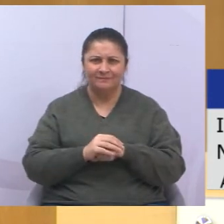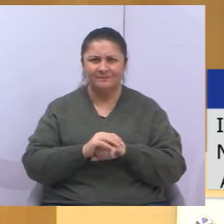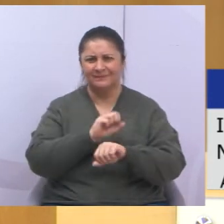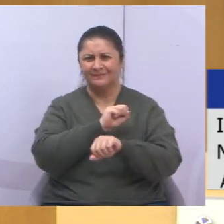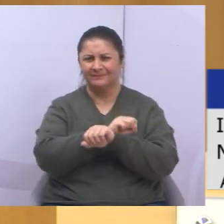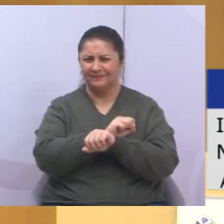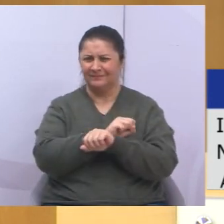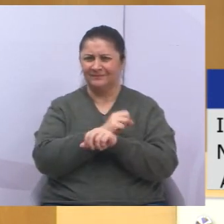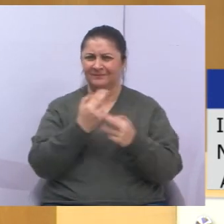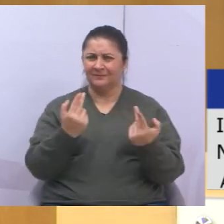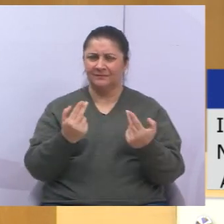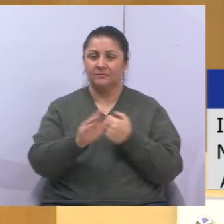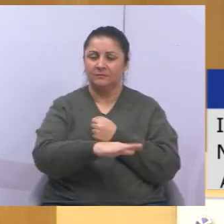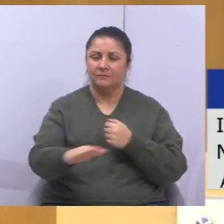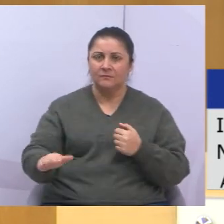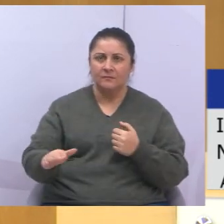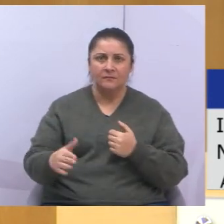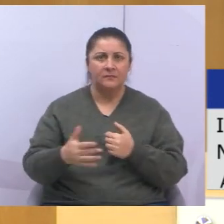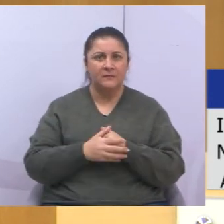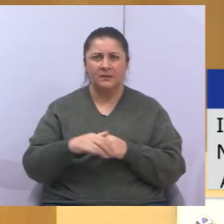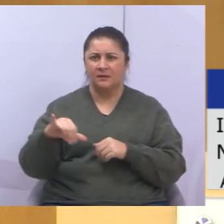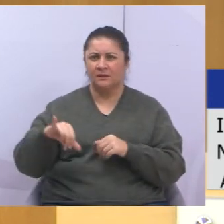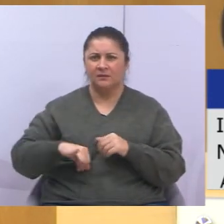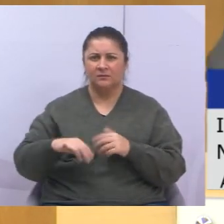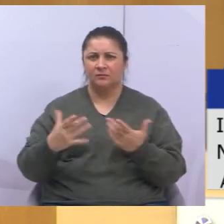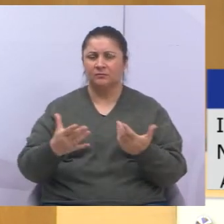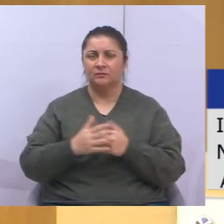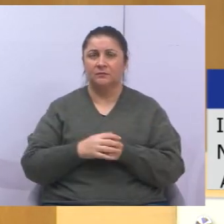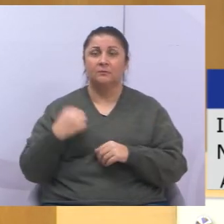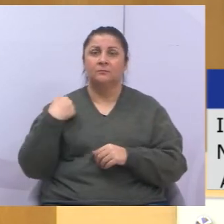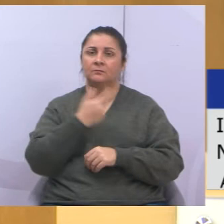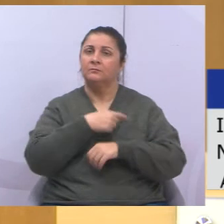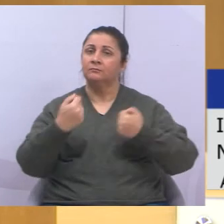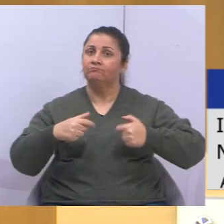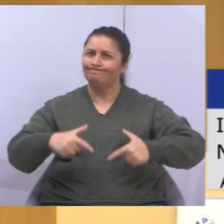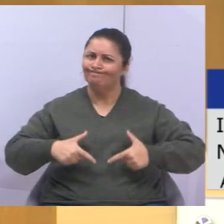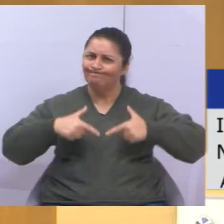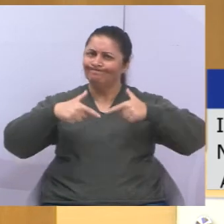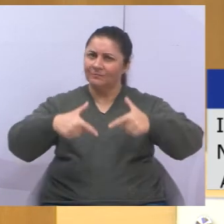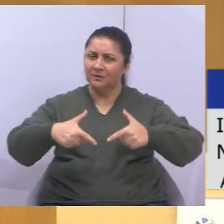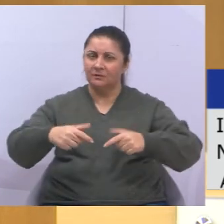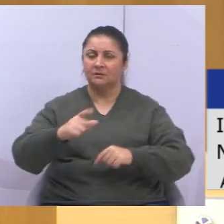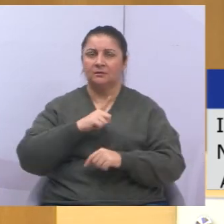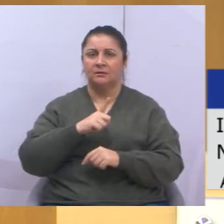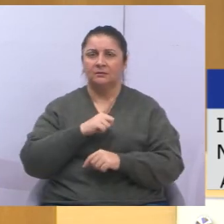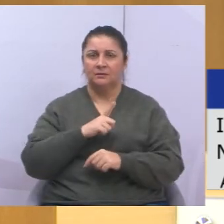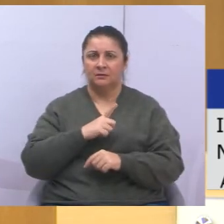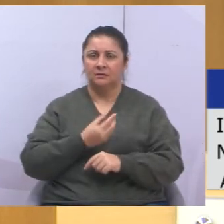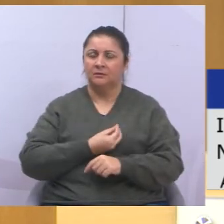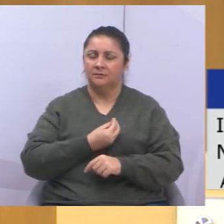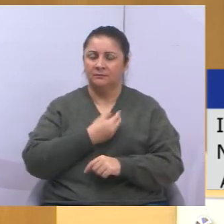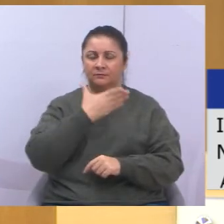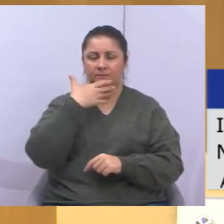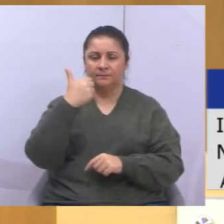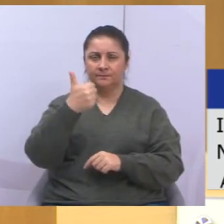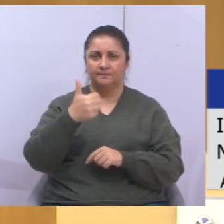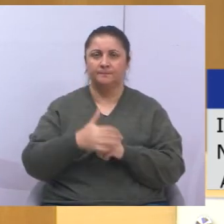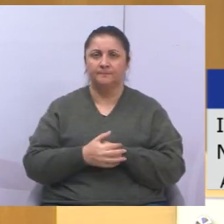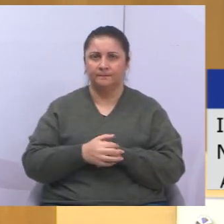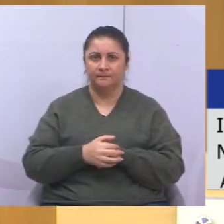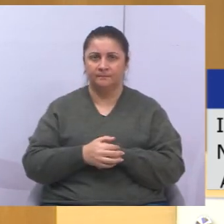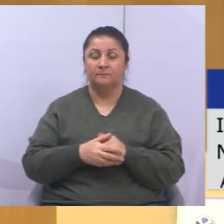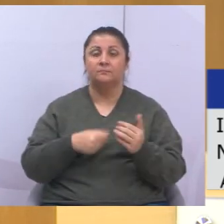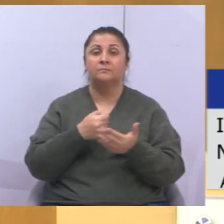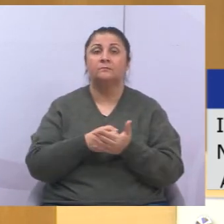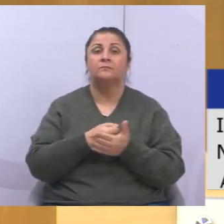Crianças são vítimas. E é por isso que nós precisamos lutar para que eles tenham uma sadia qualidade de vida. E